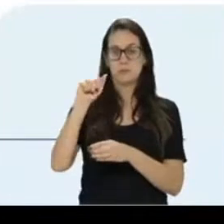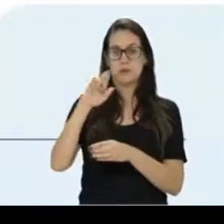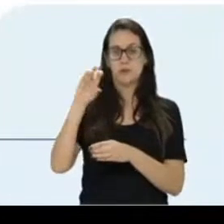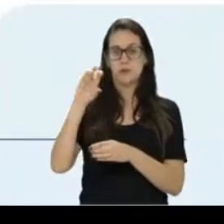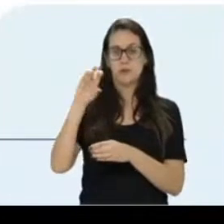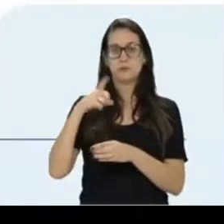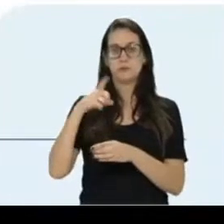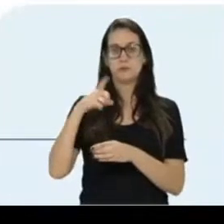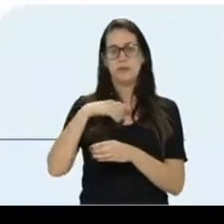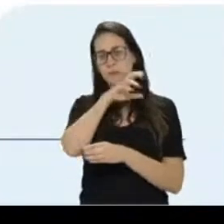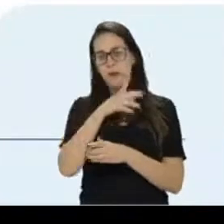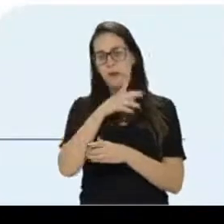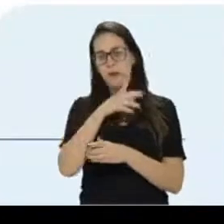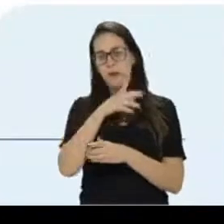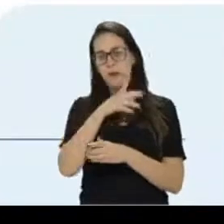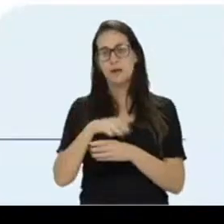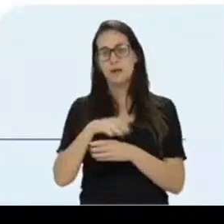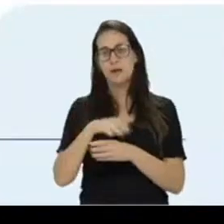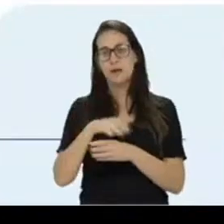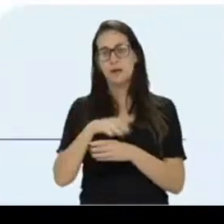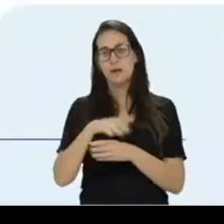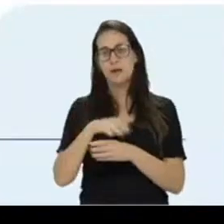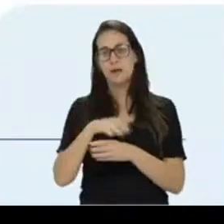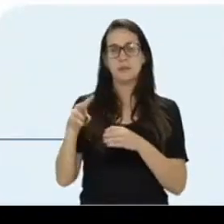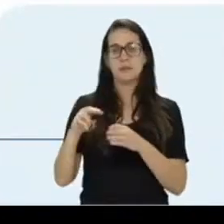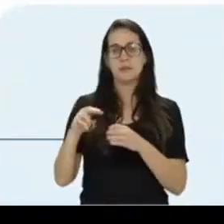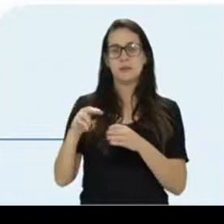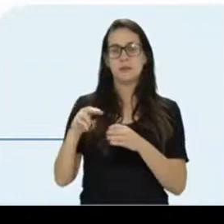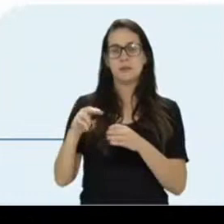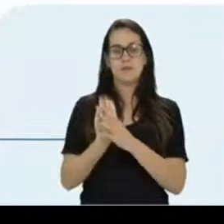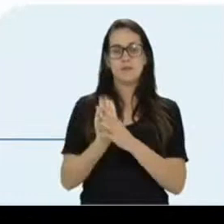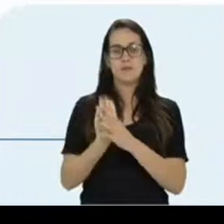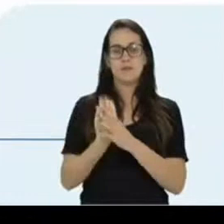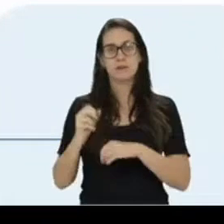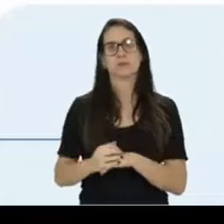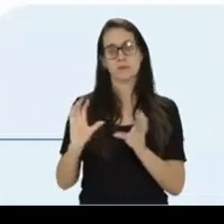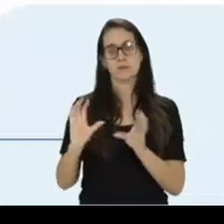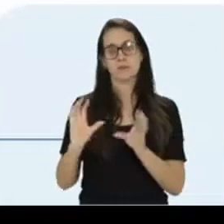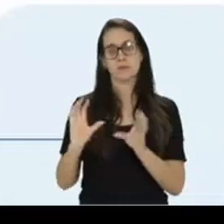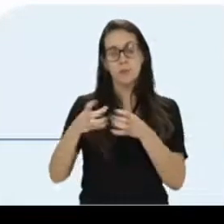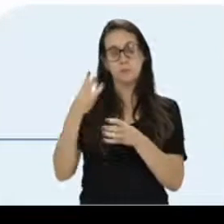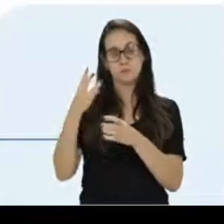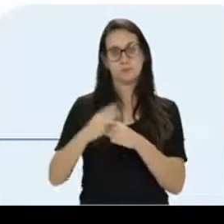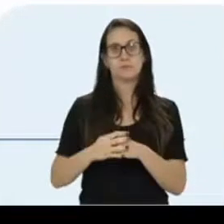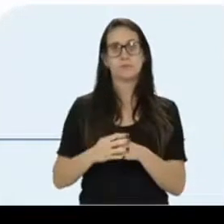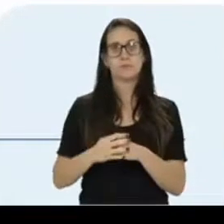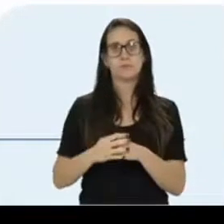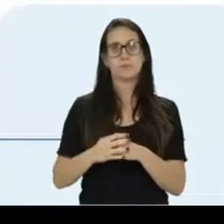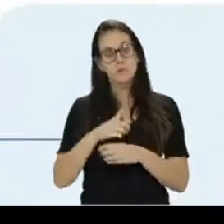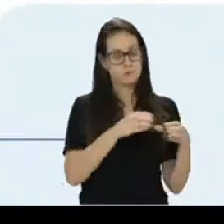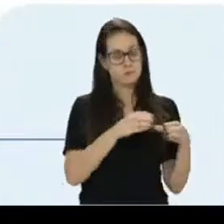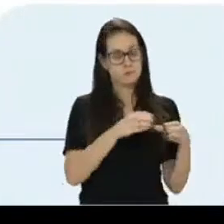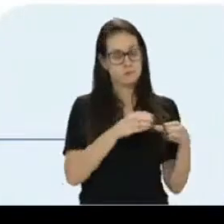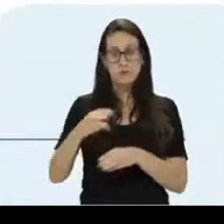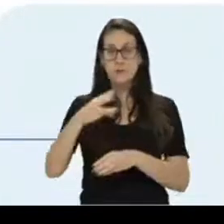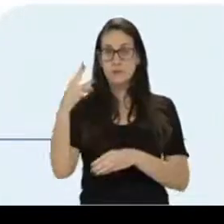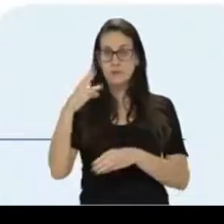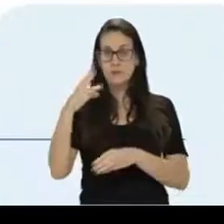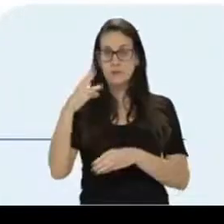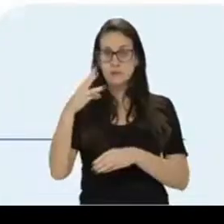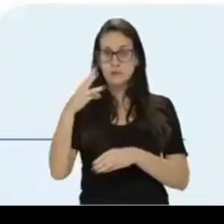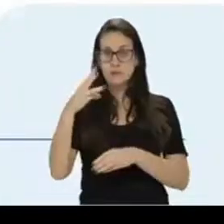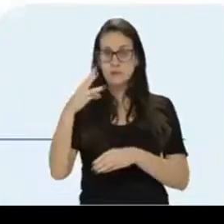fungos, vegetais, estão organizados dentro desse domínio eucário. Então, nós temos 3 domínios agrupando toda a